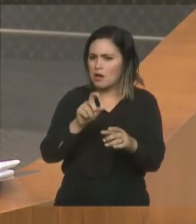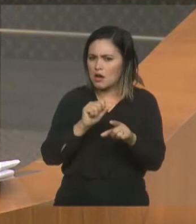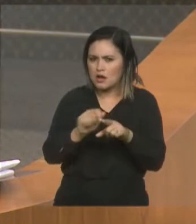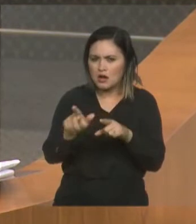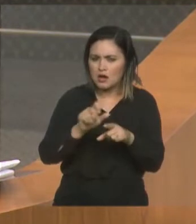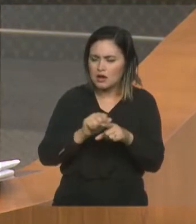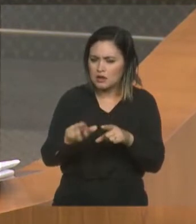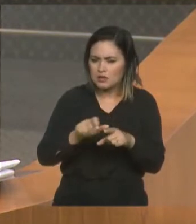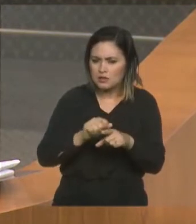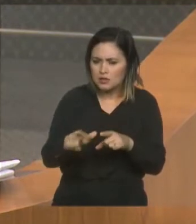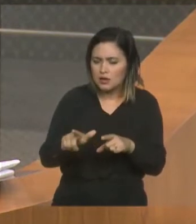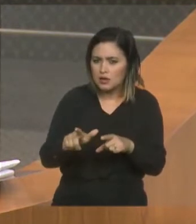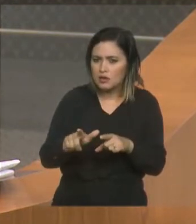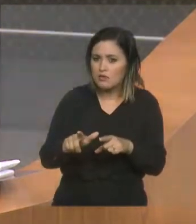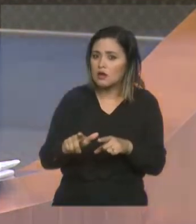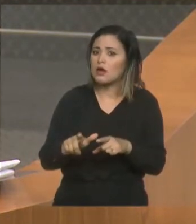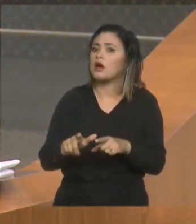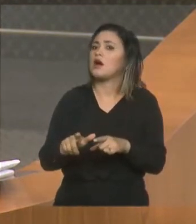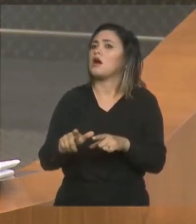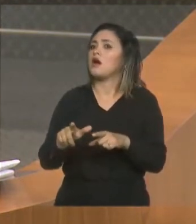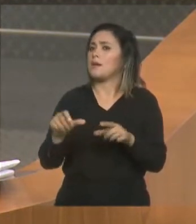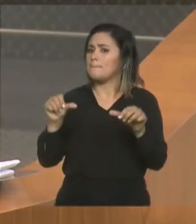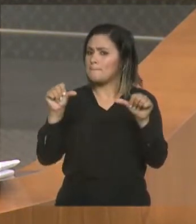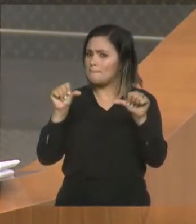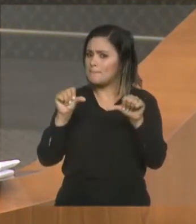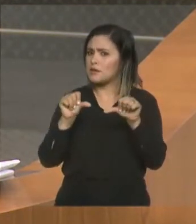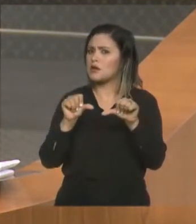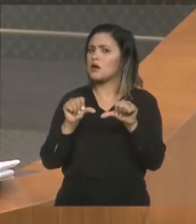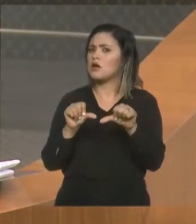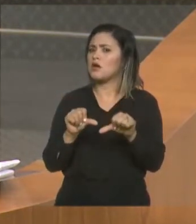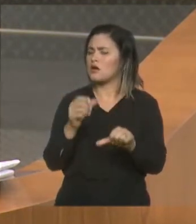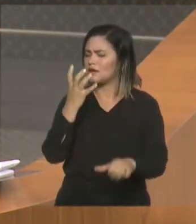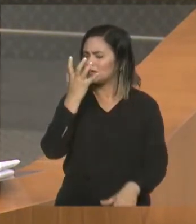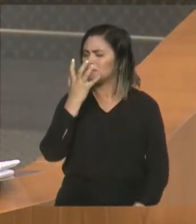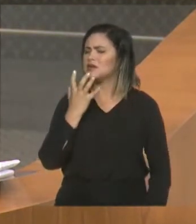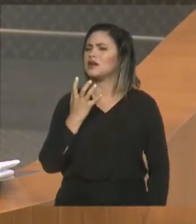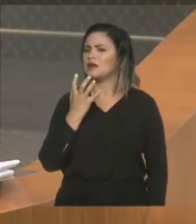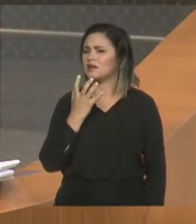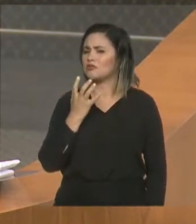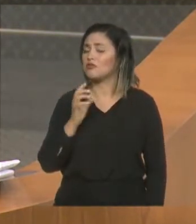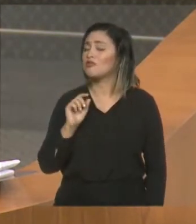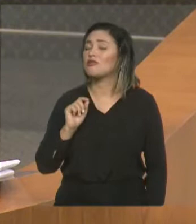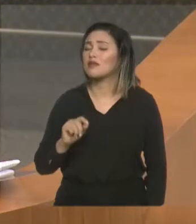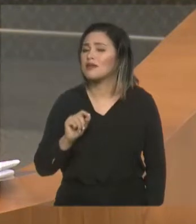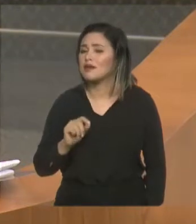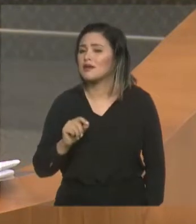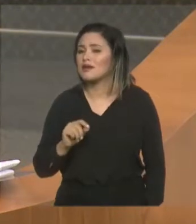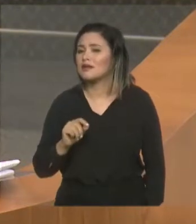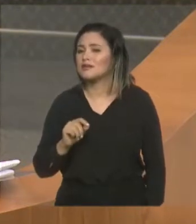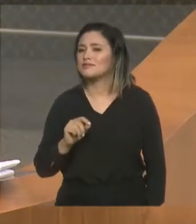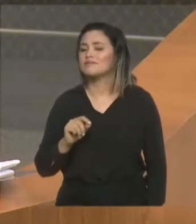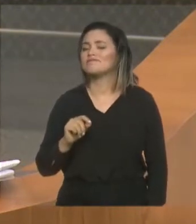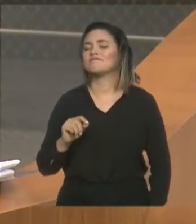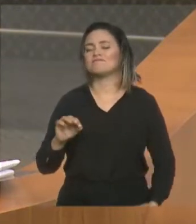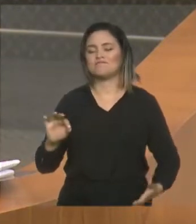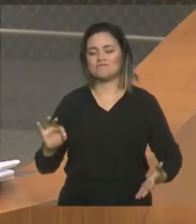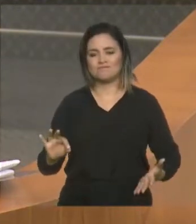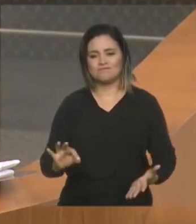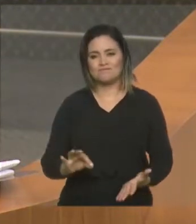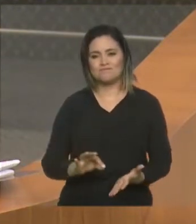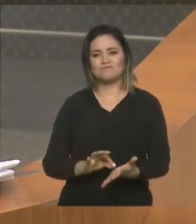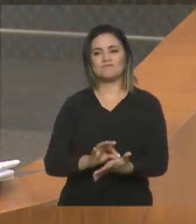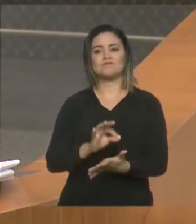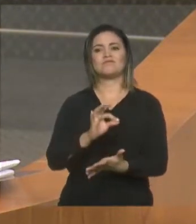que tinha algo mais grave ainda por cima disso tudo. Eu me refiro à questão contratual que ela